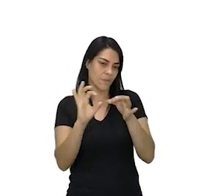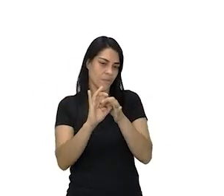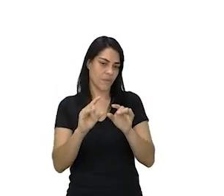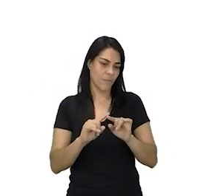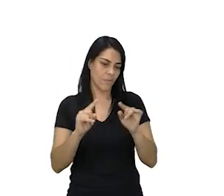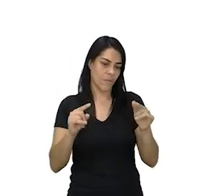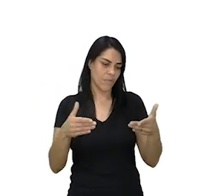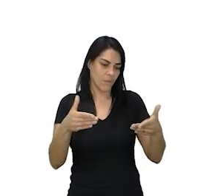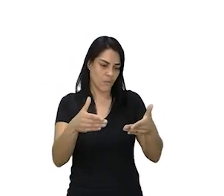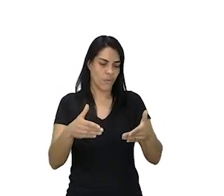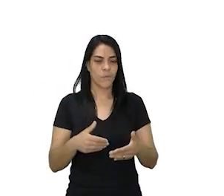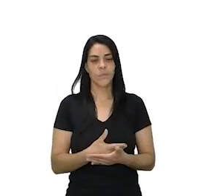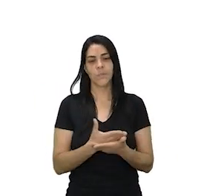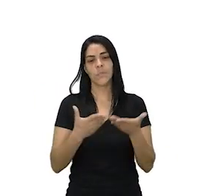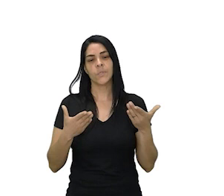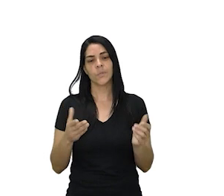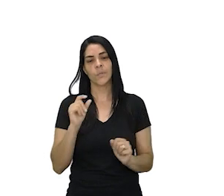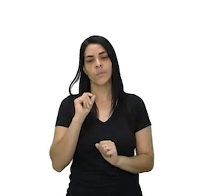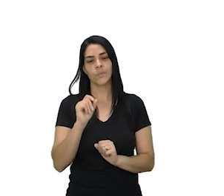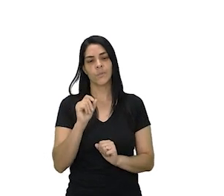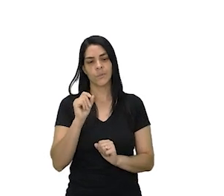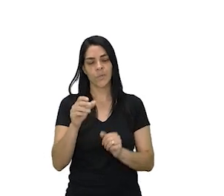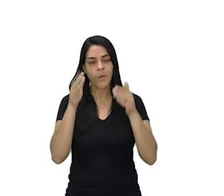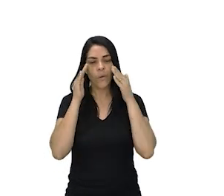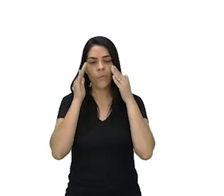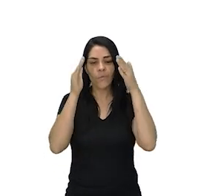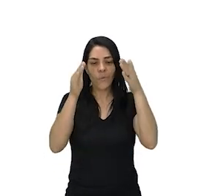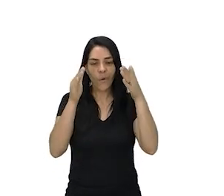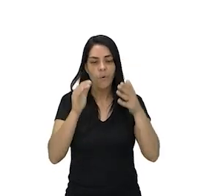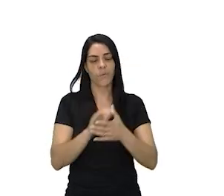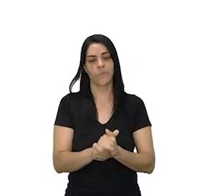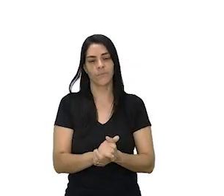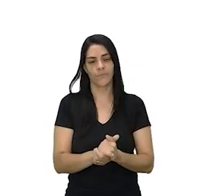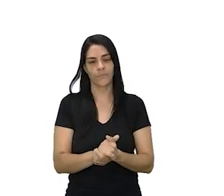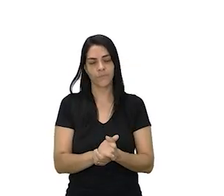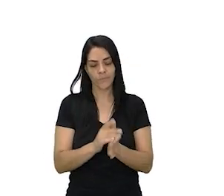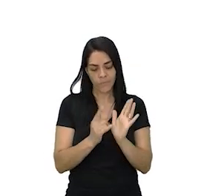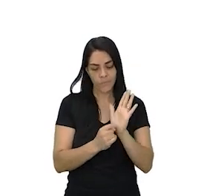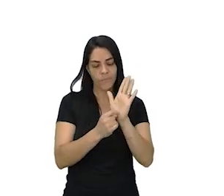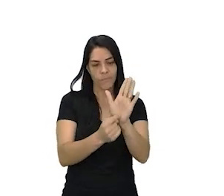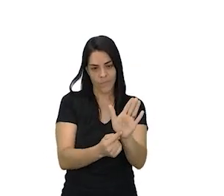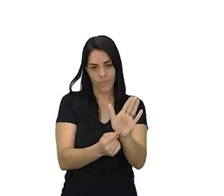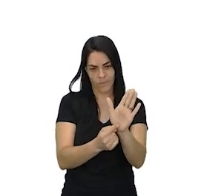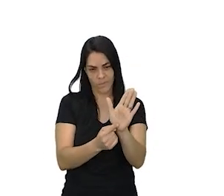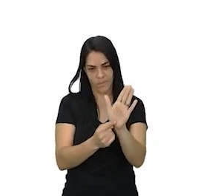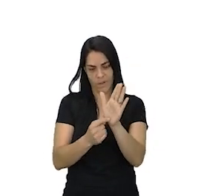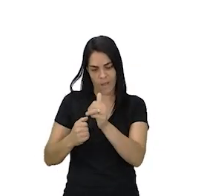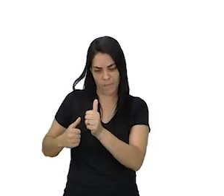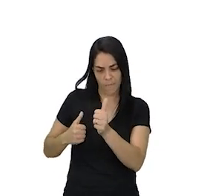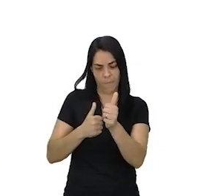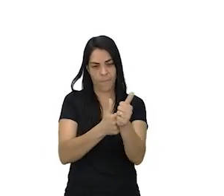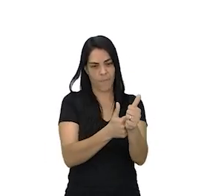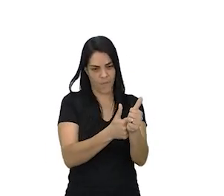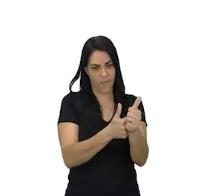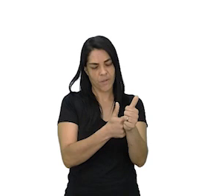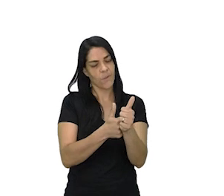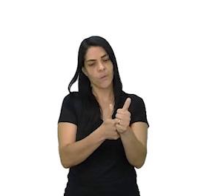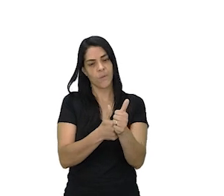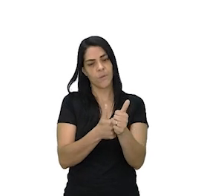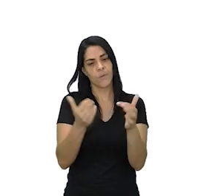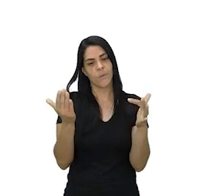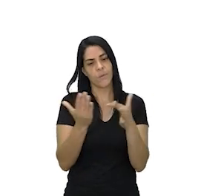hoje, a minha intencionalidade e a da Cris aqui é trazer, no fundo, essa aproximação entre